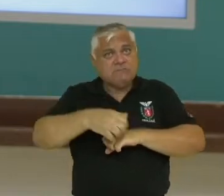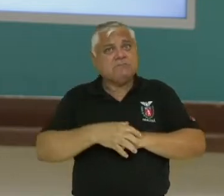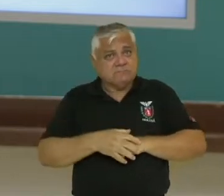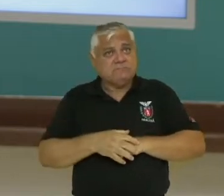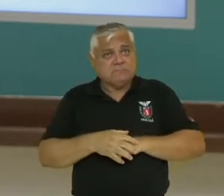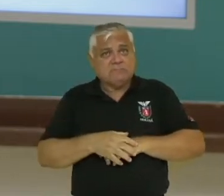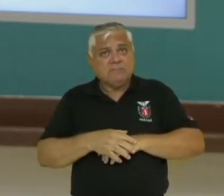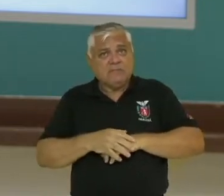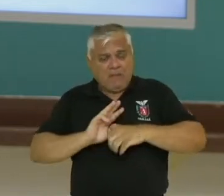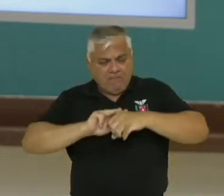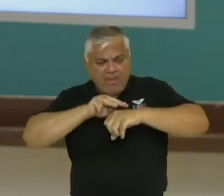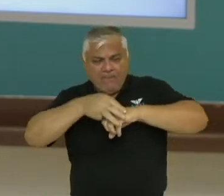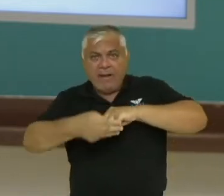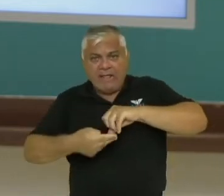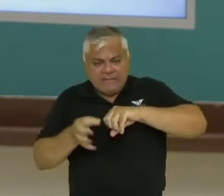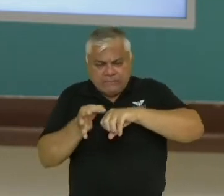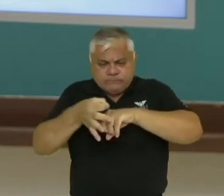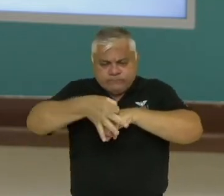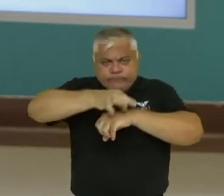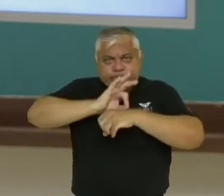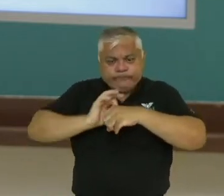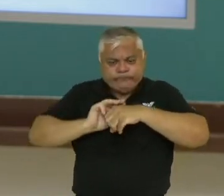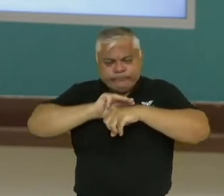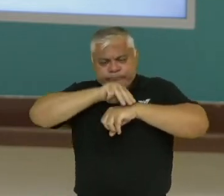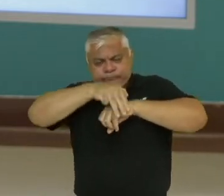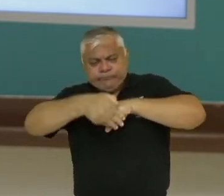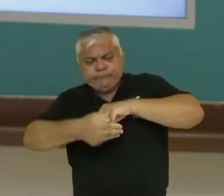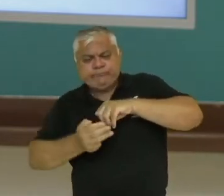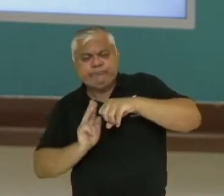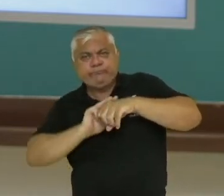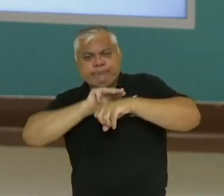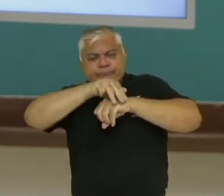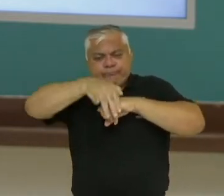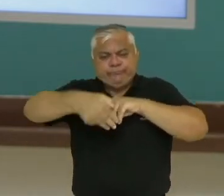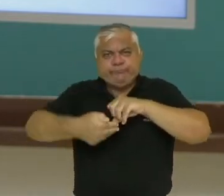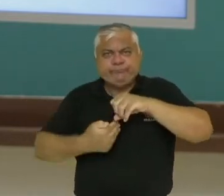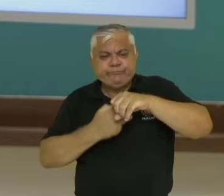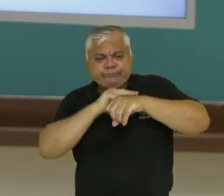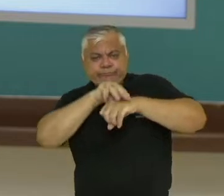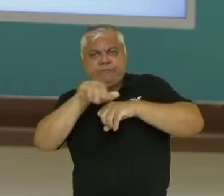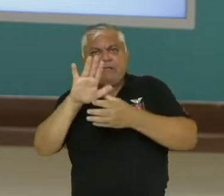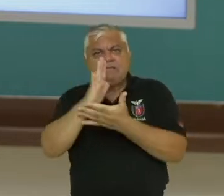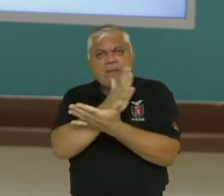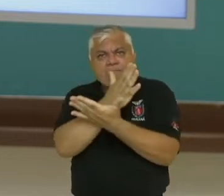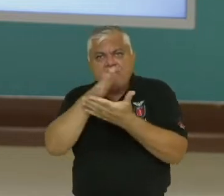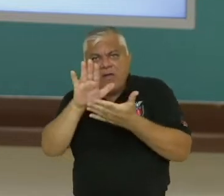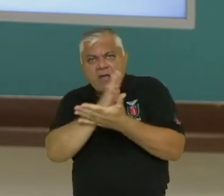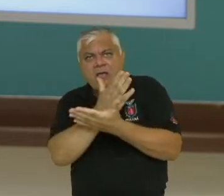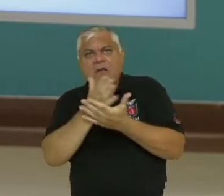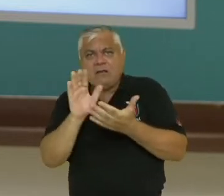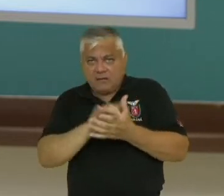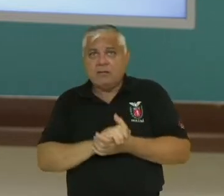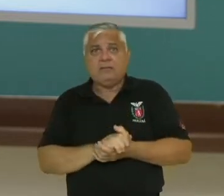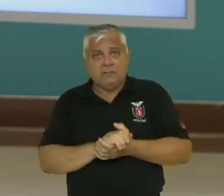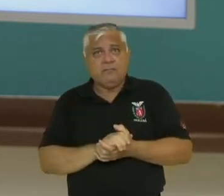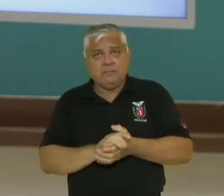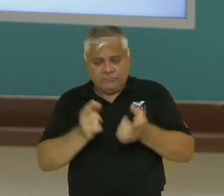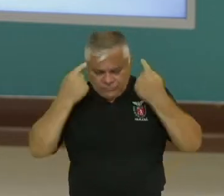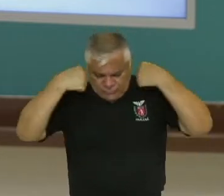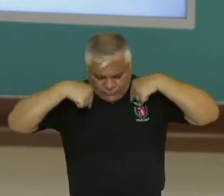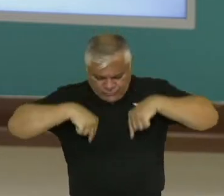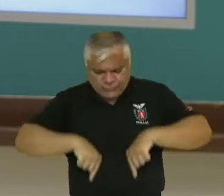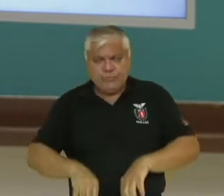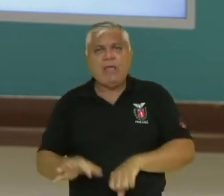membrana celular é uma estrutura, né, o que delimita a parte interna e externa de uma célula. Nós somos formados por